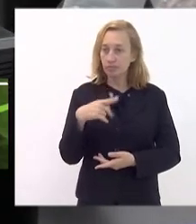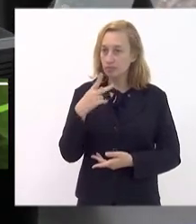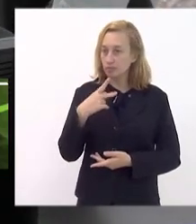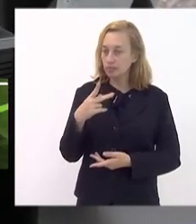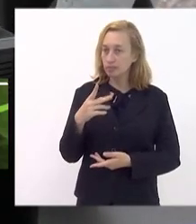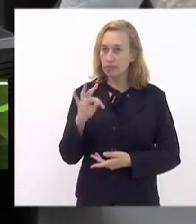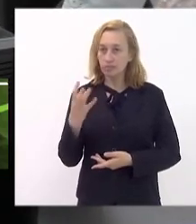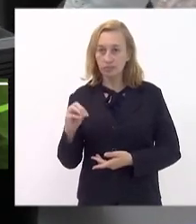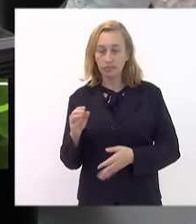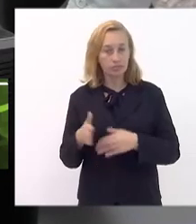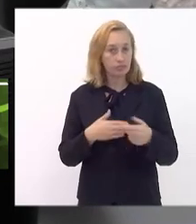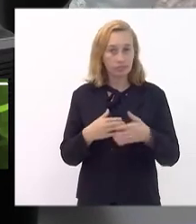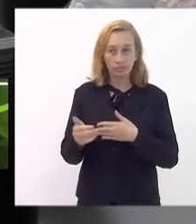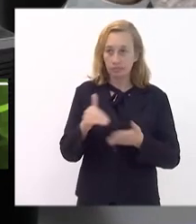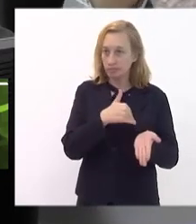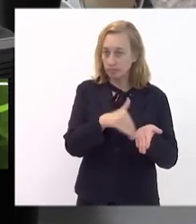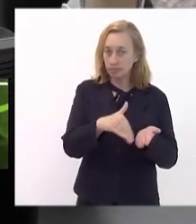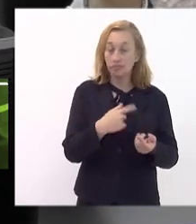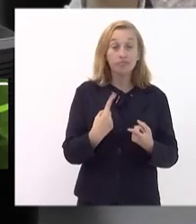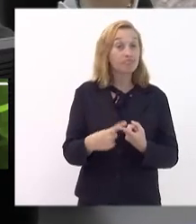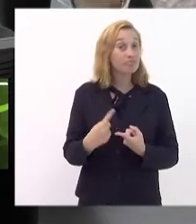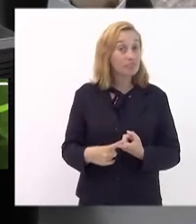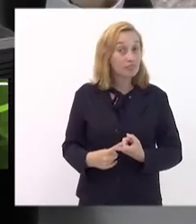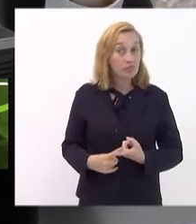não, de qualquer secretário. Porque